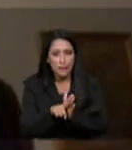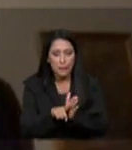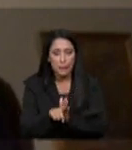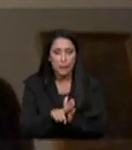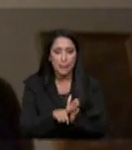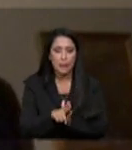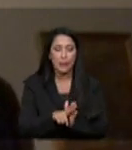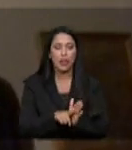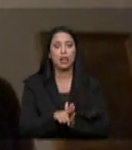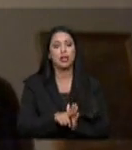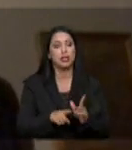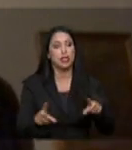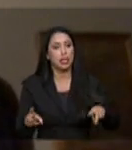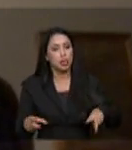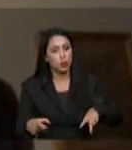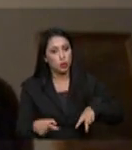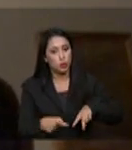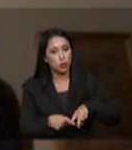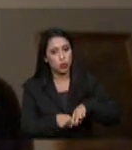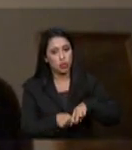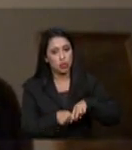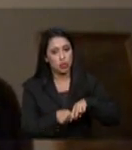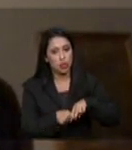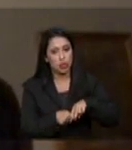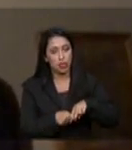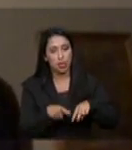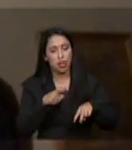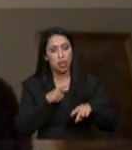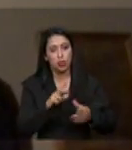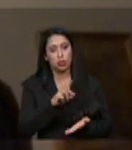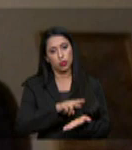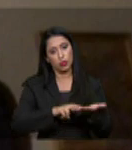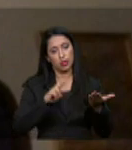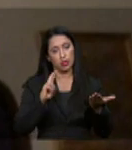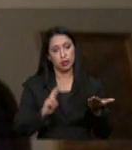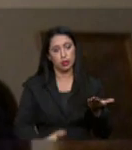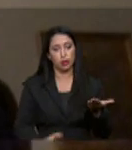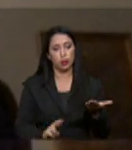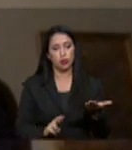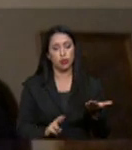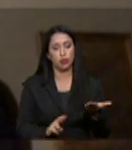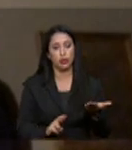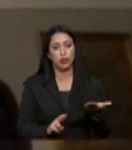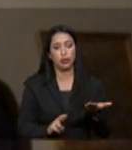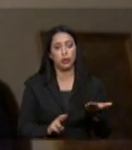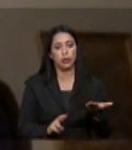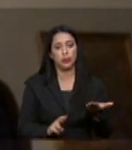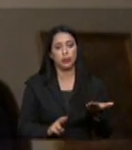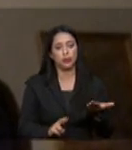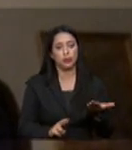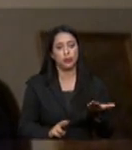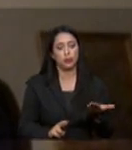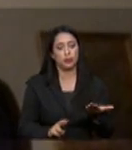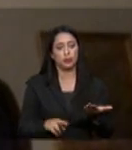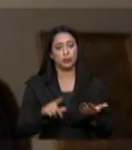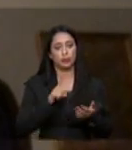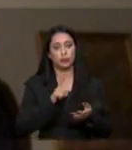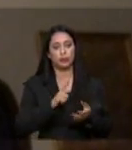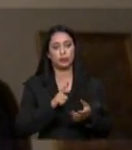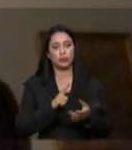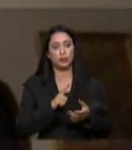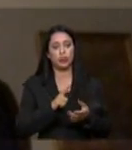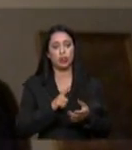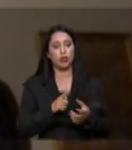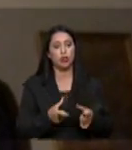concernente a tornozeleira ou a realização de um relatório é no concernente a